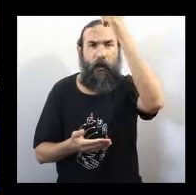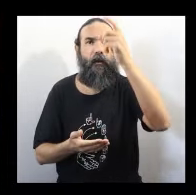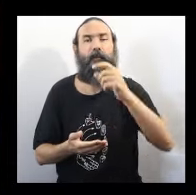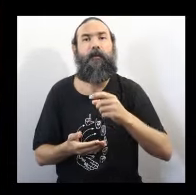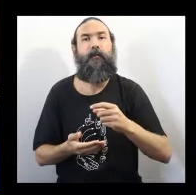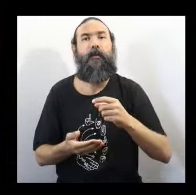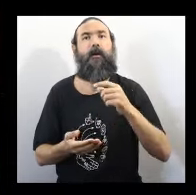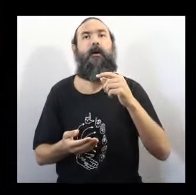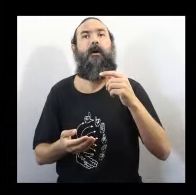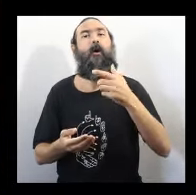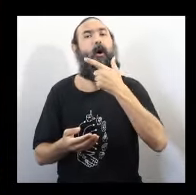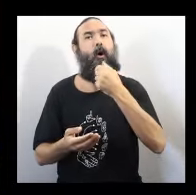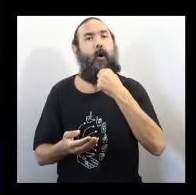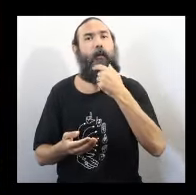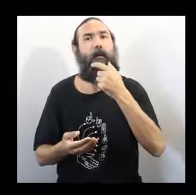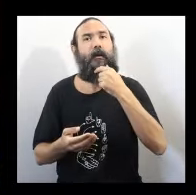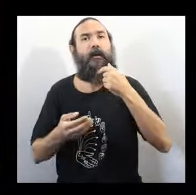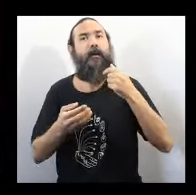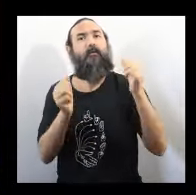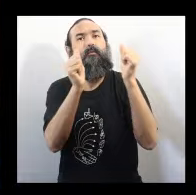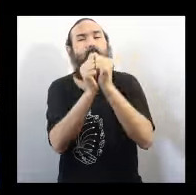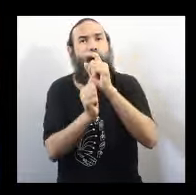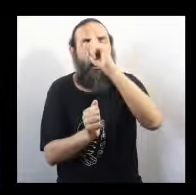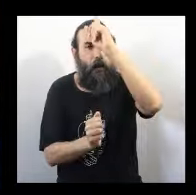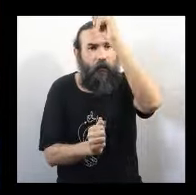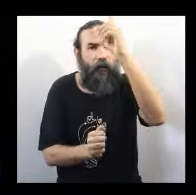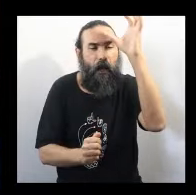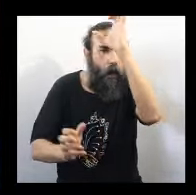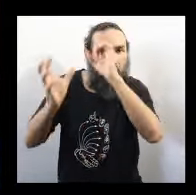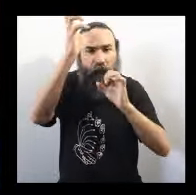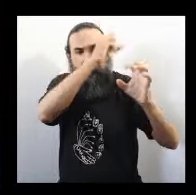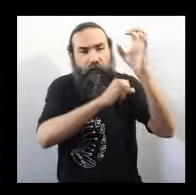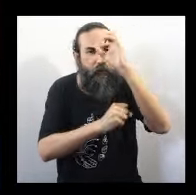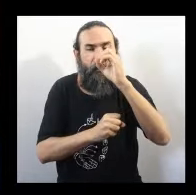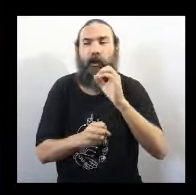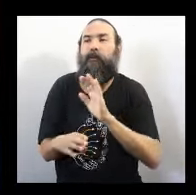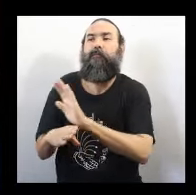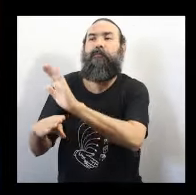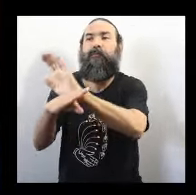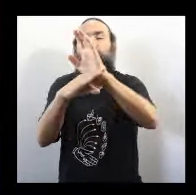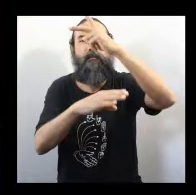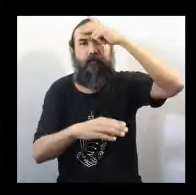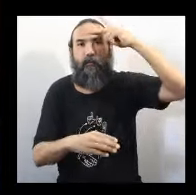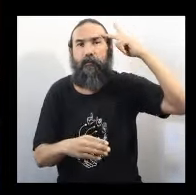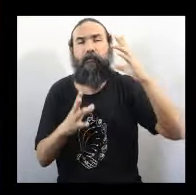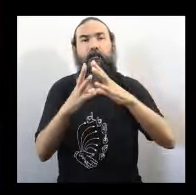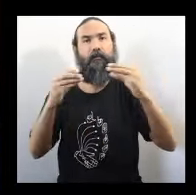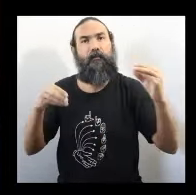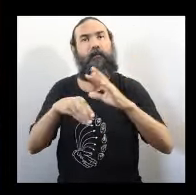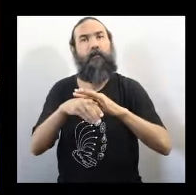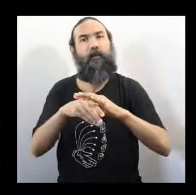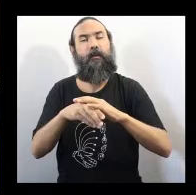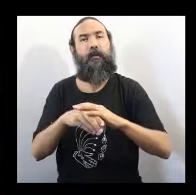o fruto de interações do homem com a natureza acudindo multidões e esse saber de todos é uma